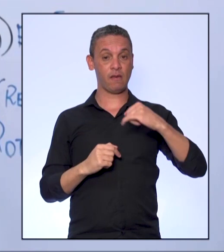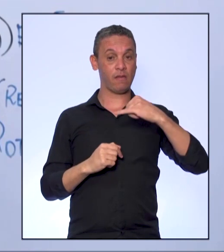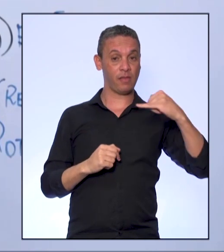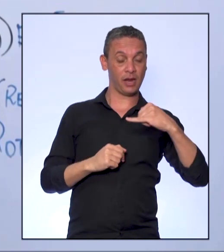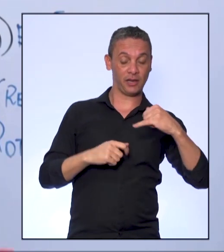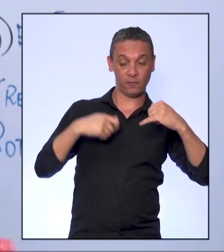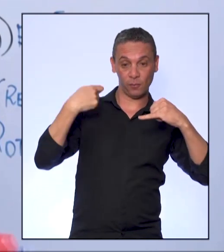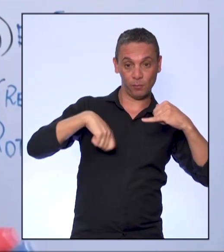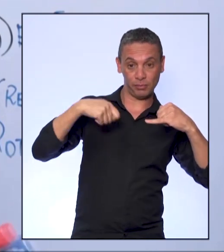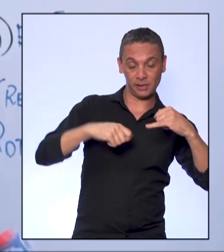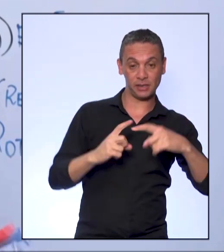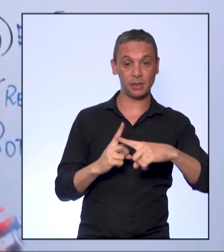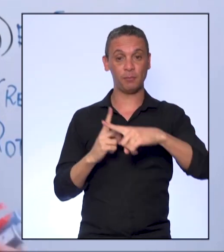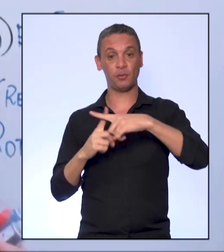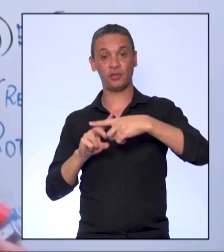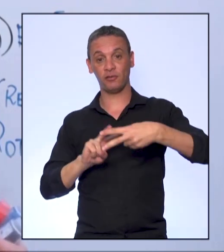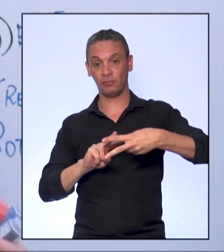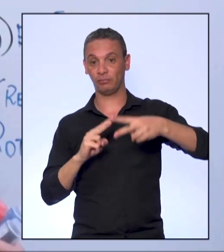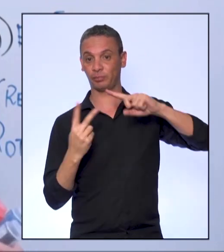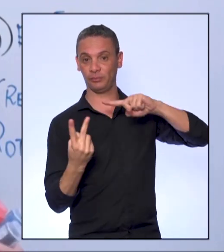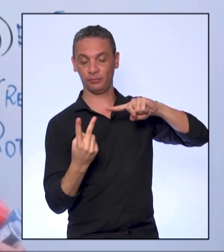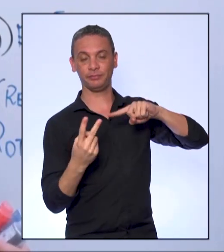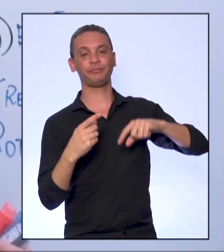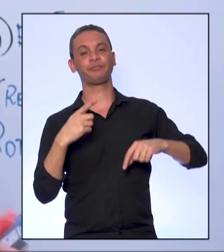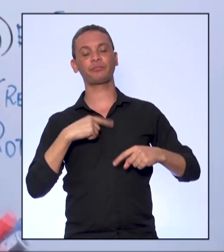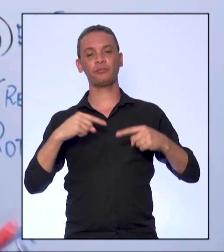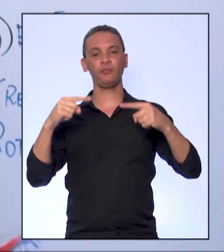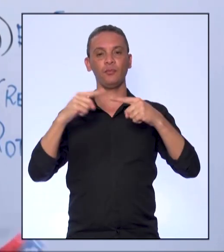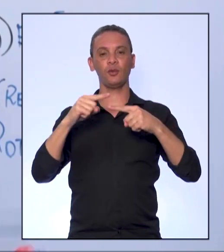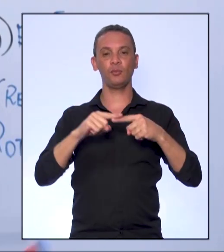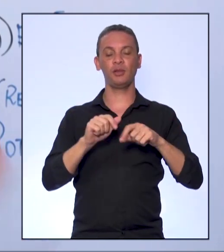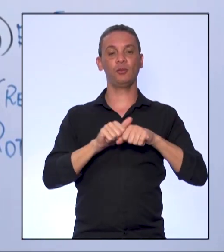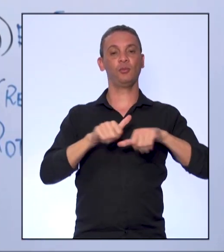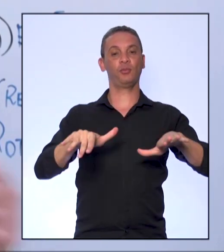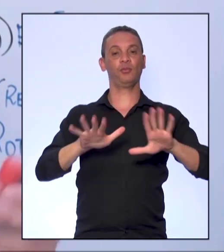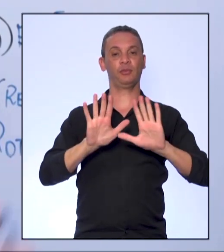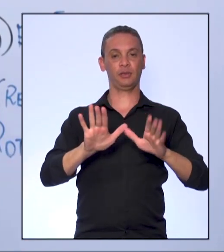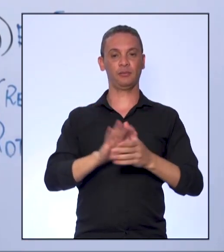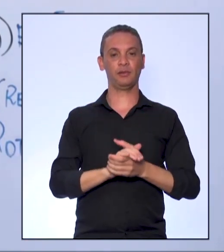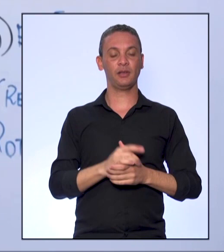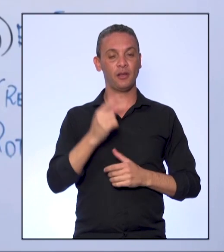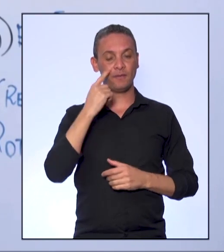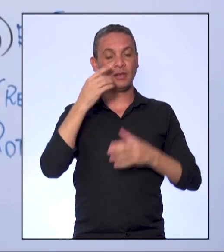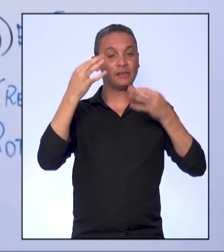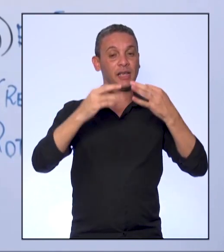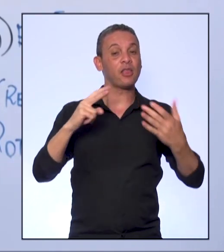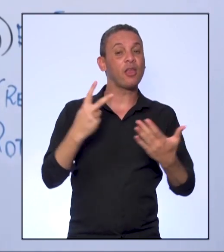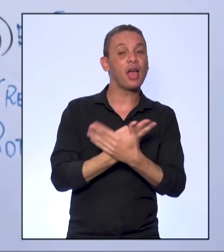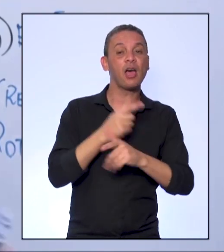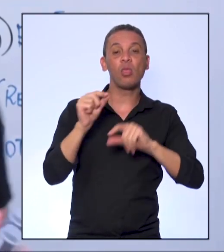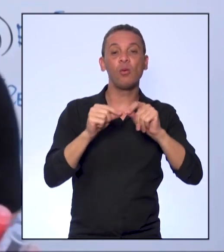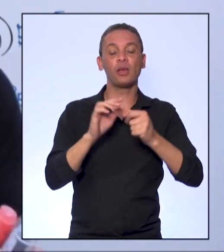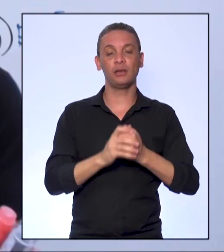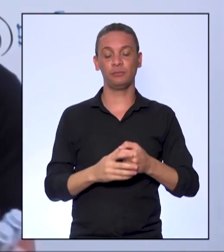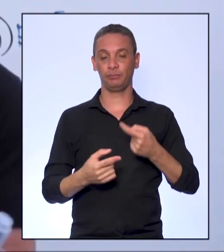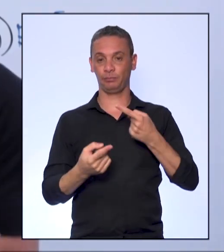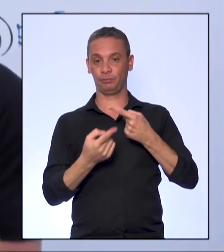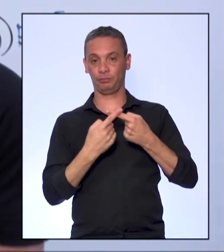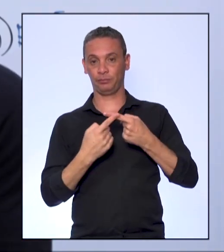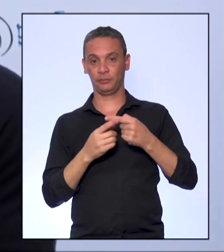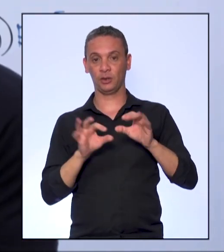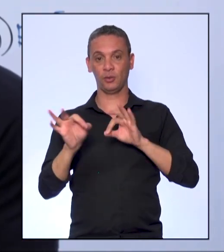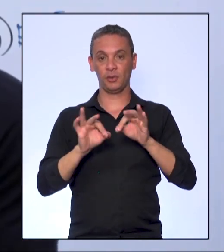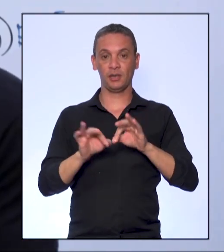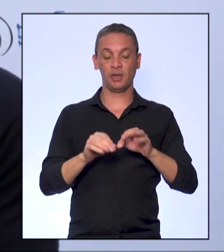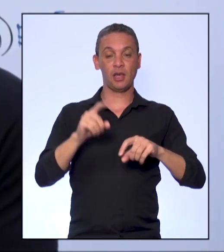precisa produzir em positivo, a qual pode não ser traduzida para a manifestação dos genes. Tá, bora ver o que está certo e o que está errado? Com relação aos processos que